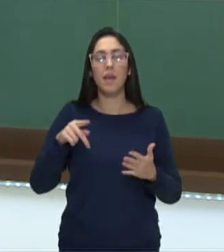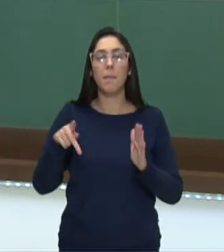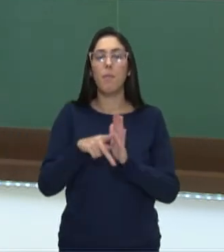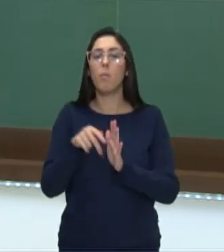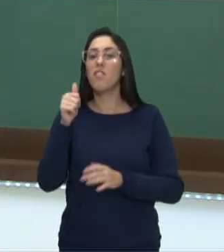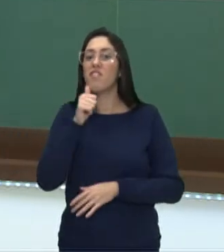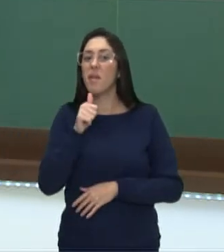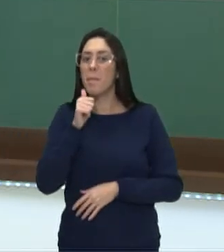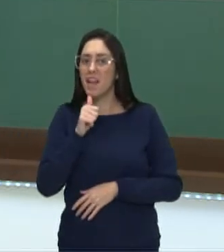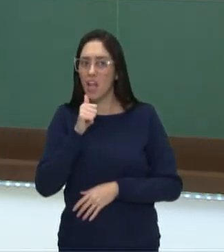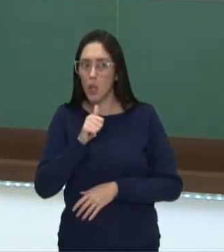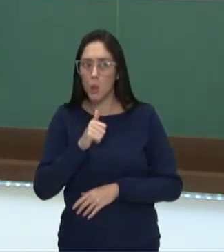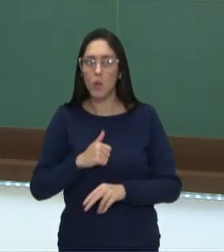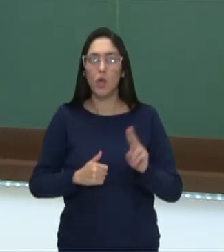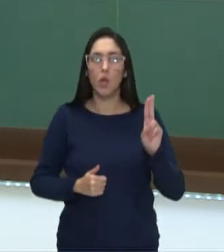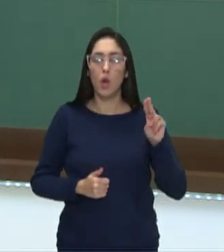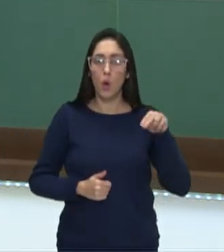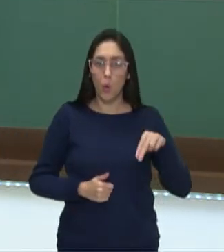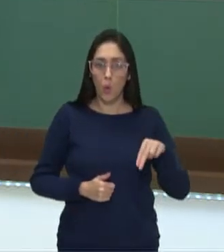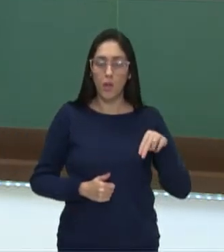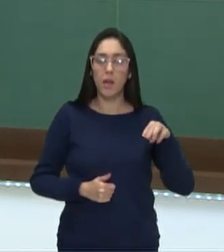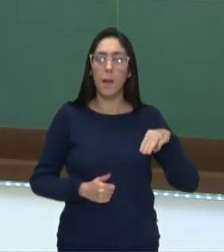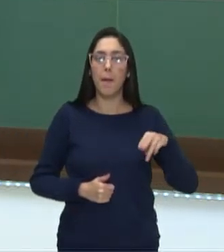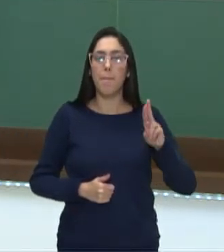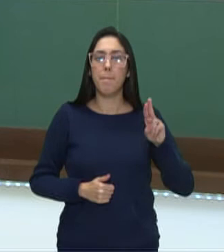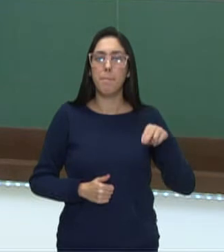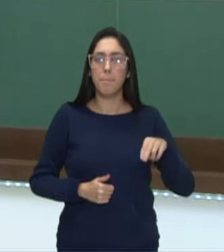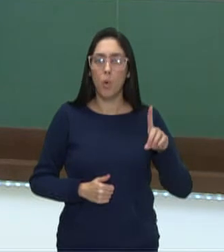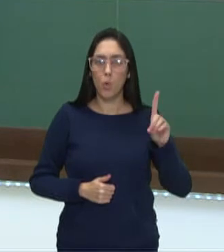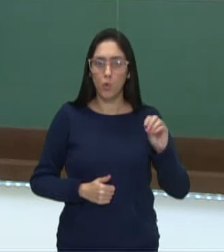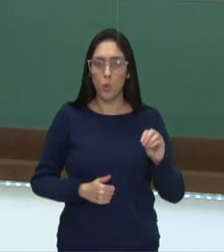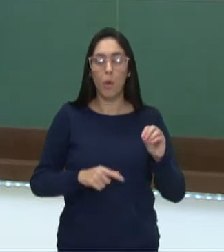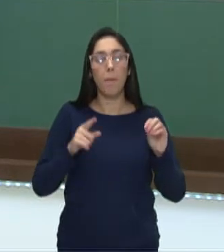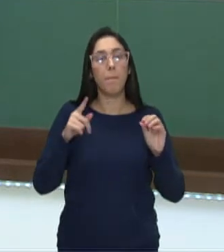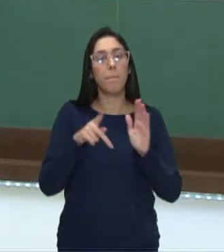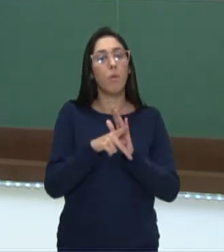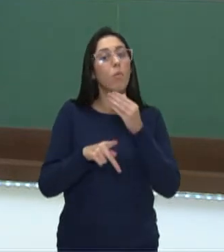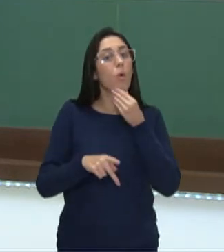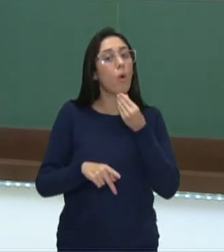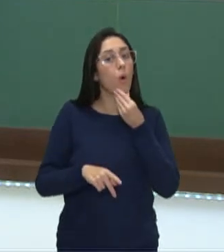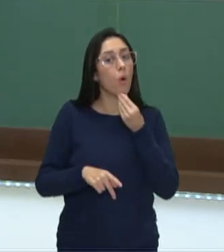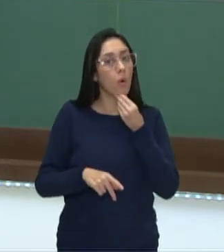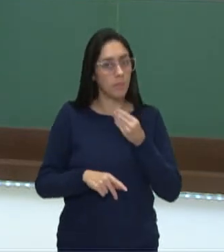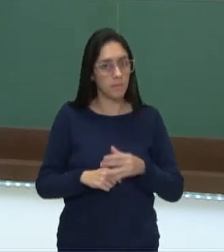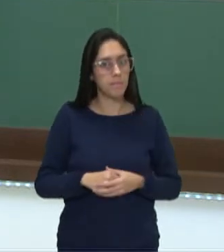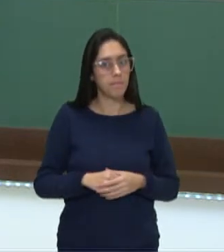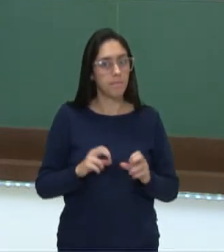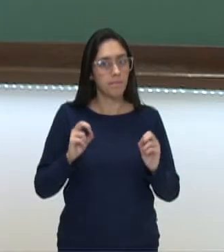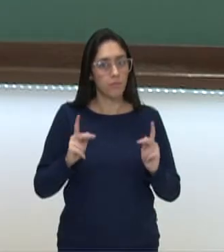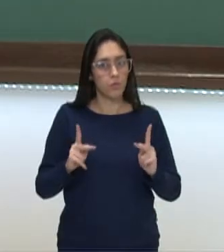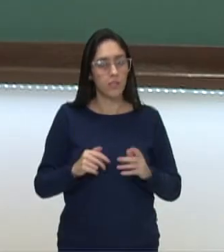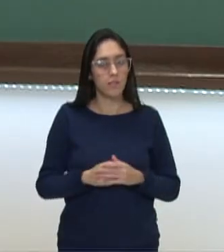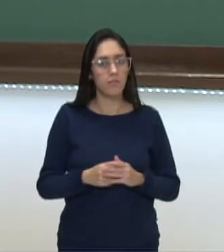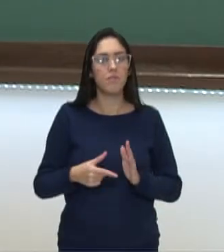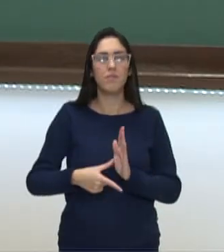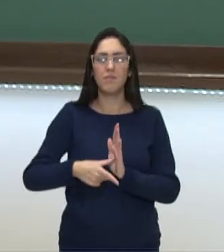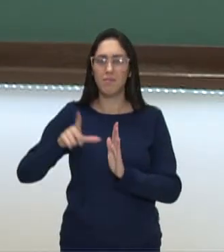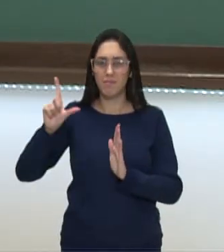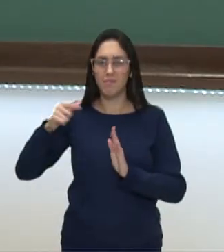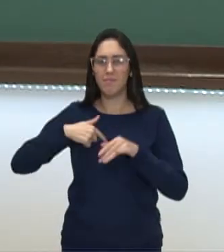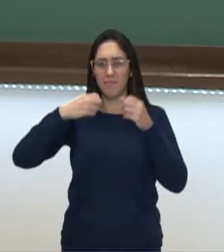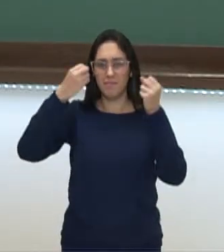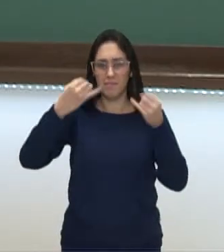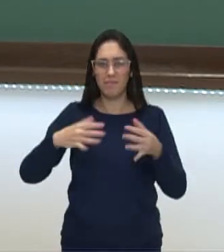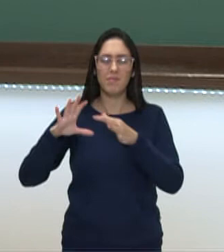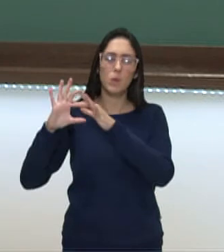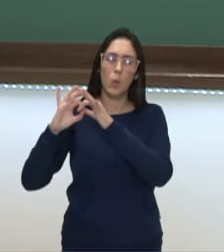um mundo, gênero masculino, né? É justamente o que a gente observou do contexto da